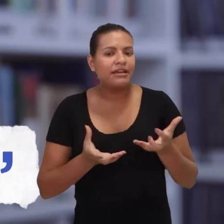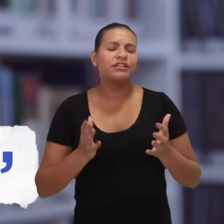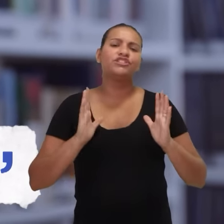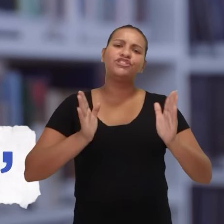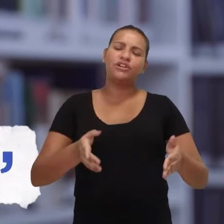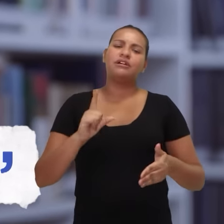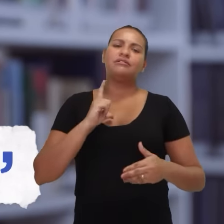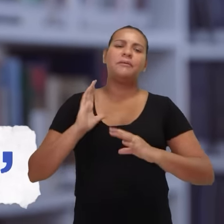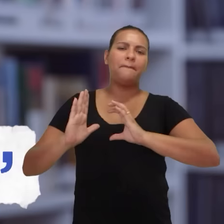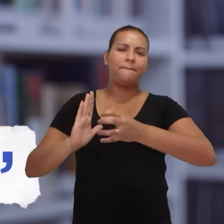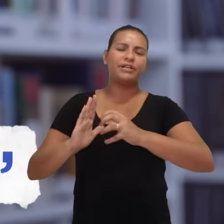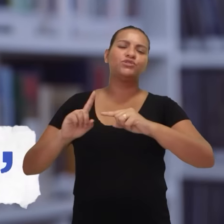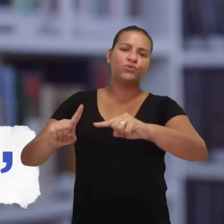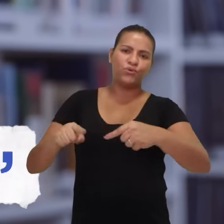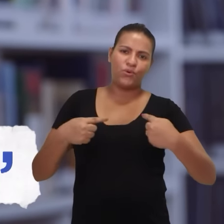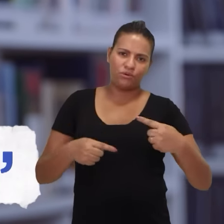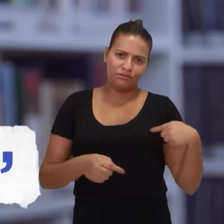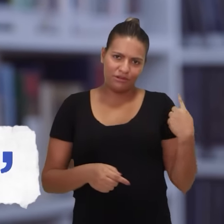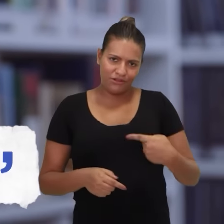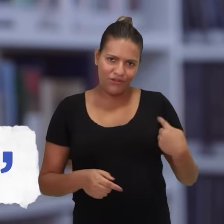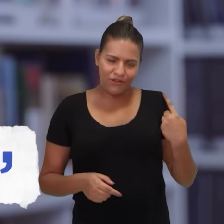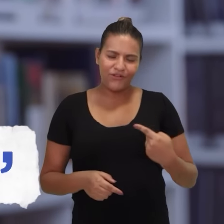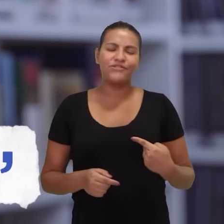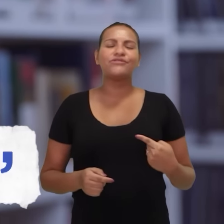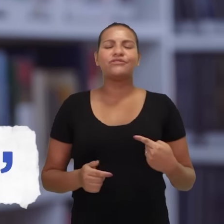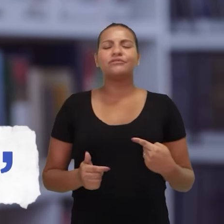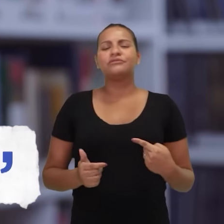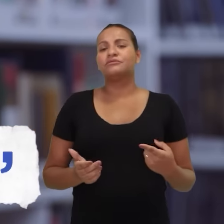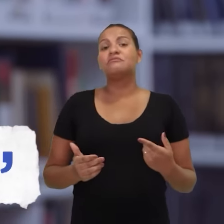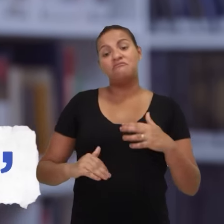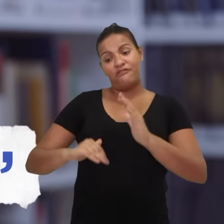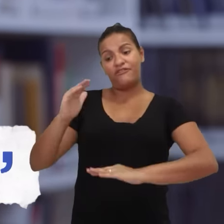à nossa também quiseram e fizeram, né?